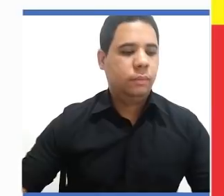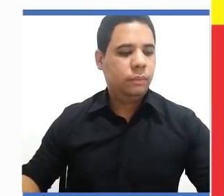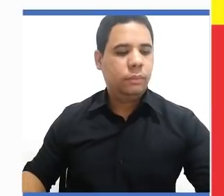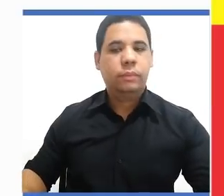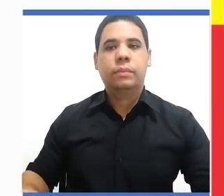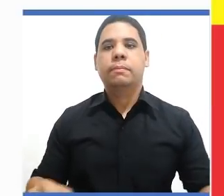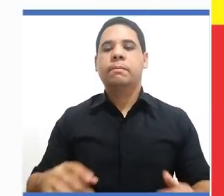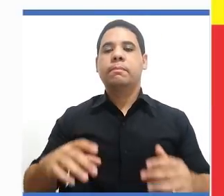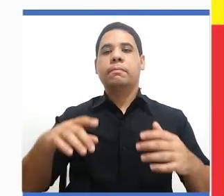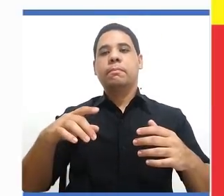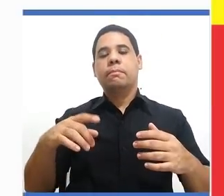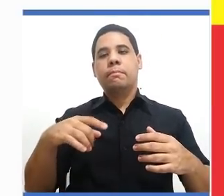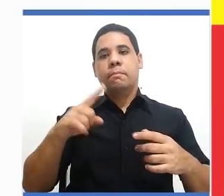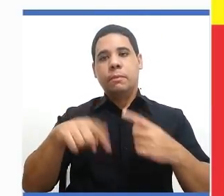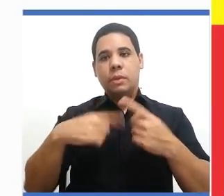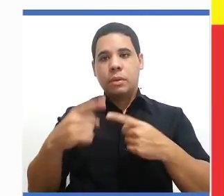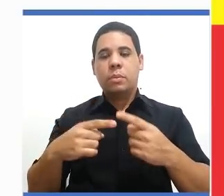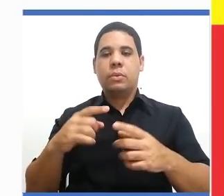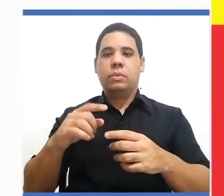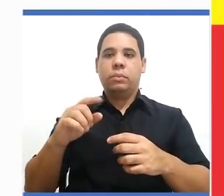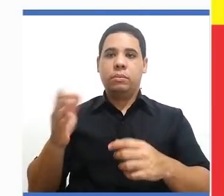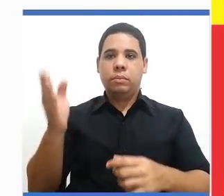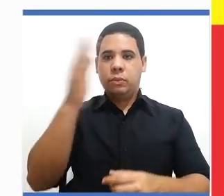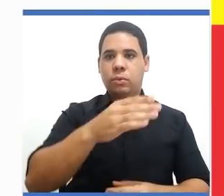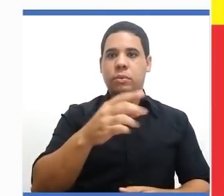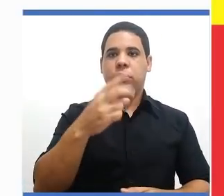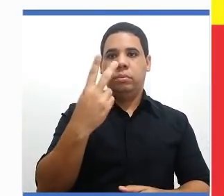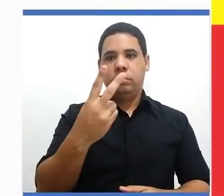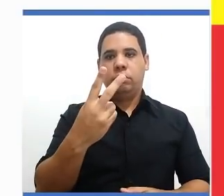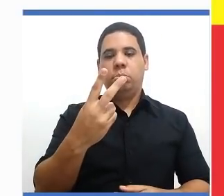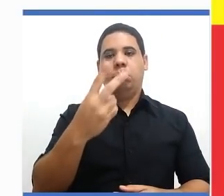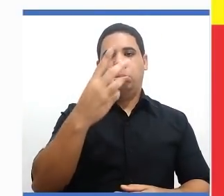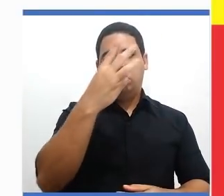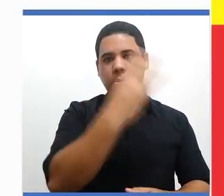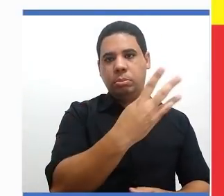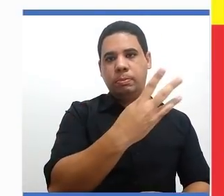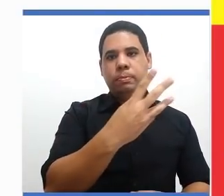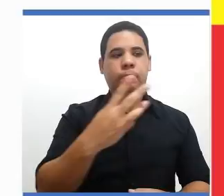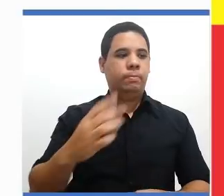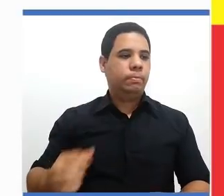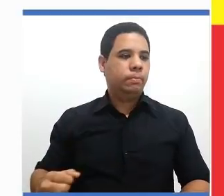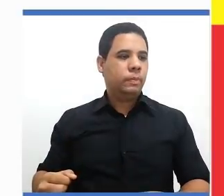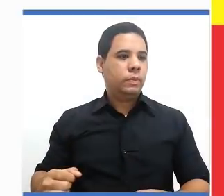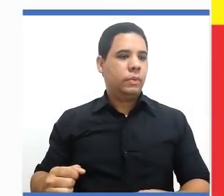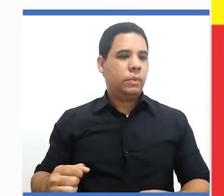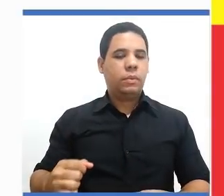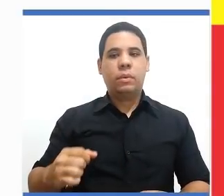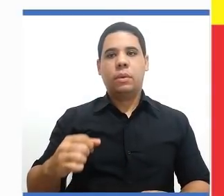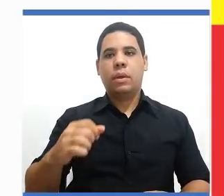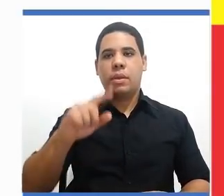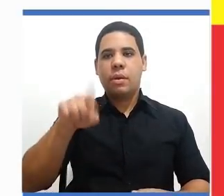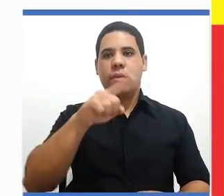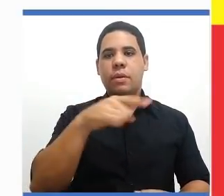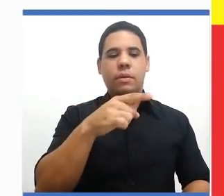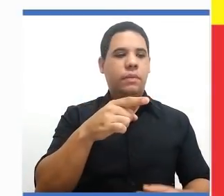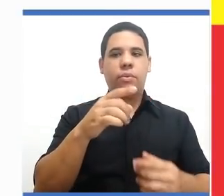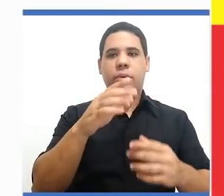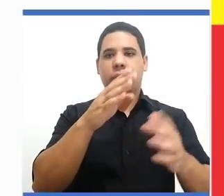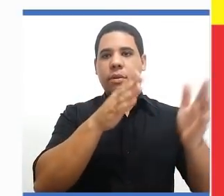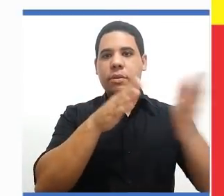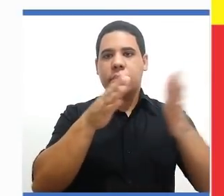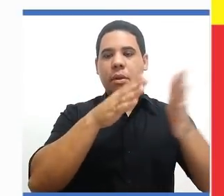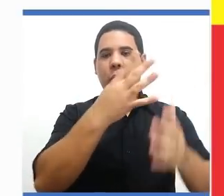um pulo. Depois a gente pula de novo, 2. E por fim, mais um pulo. Ficou entre 4 e 8 a